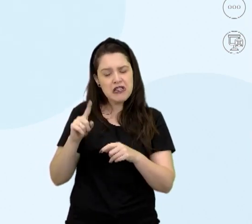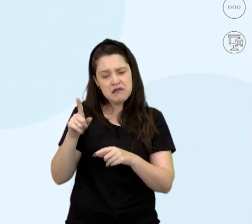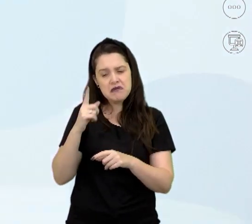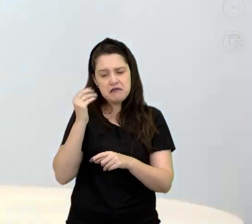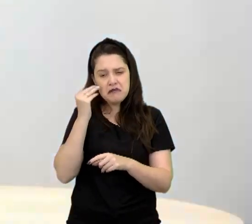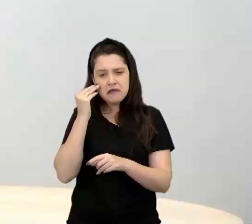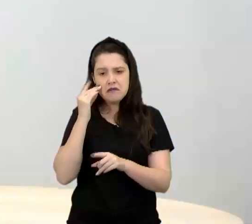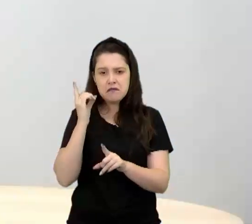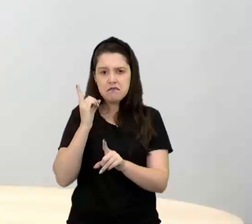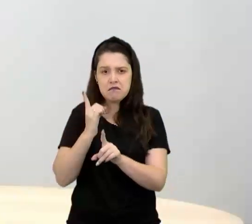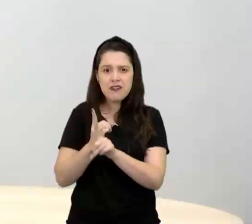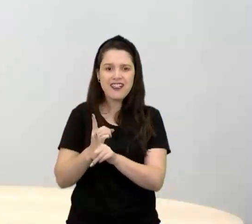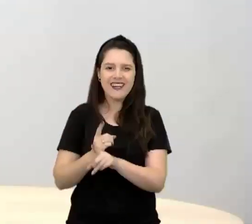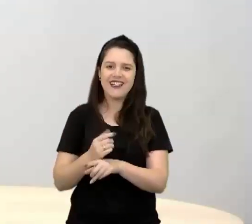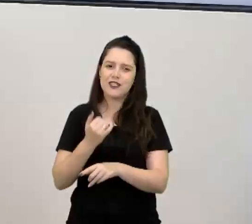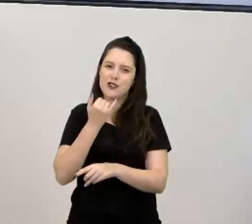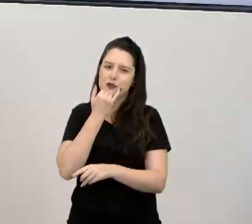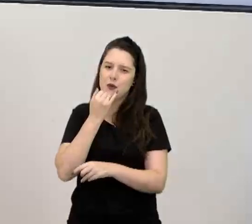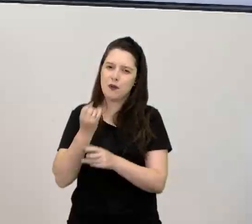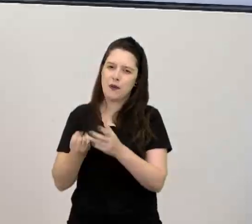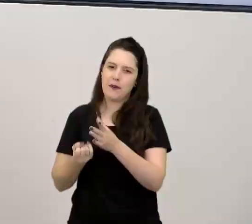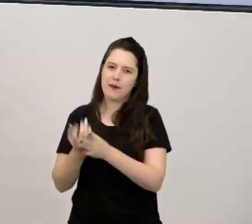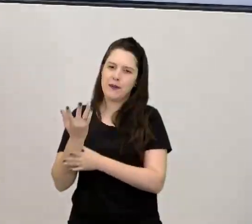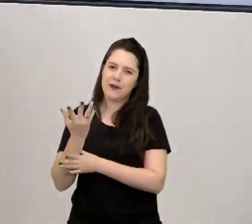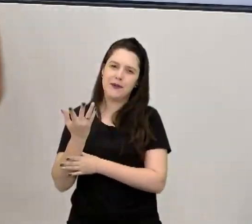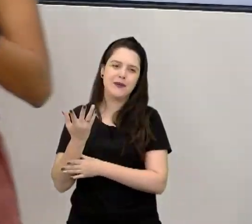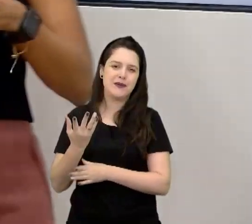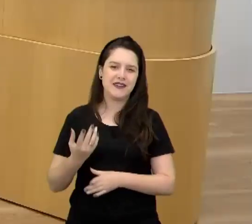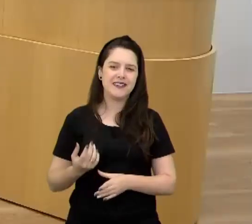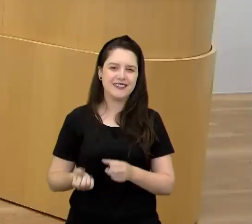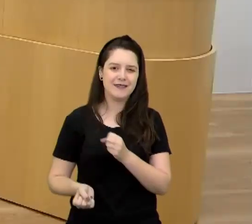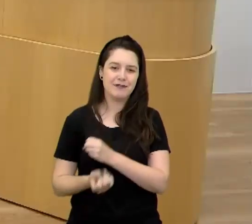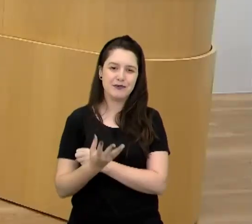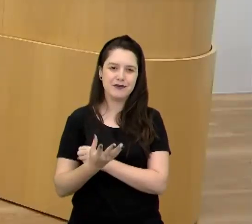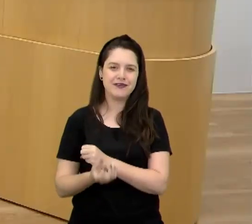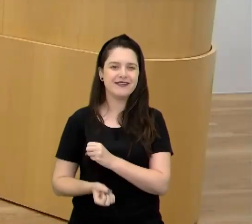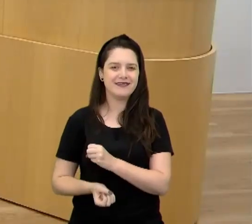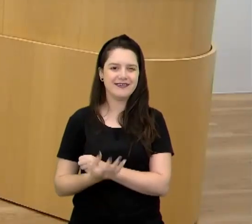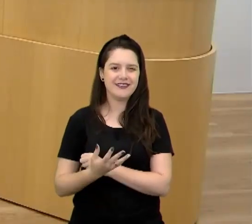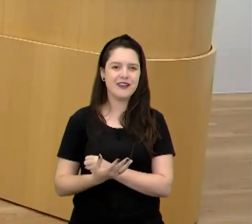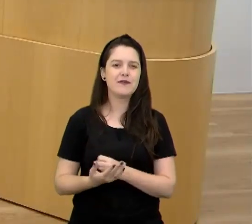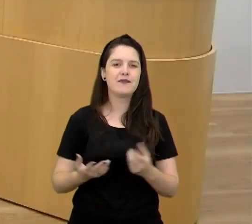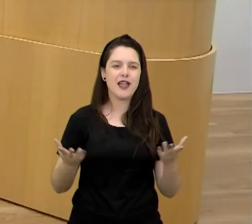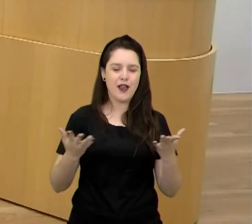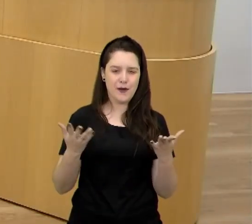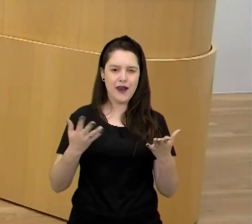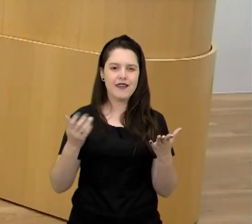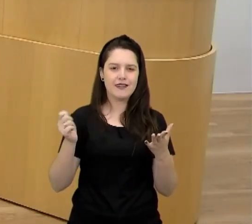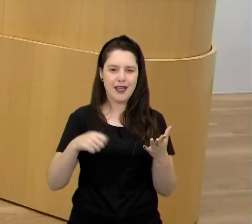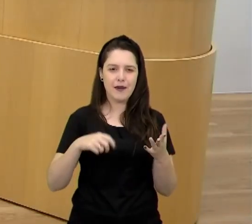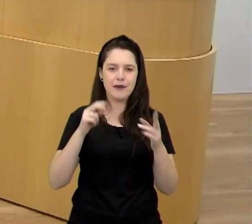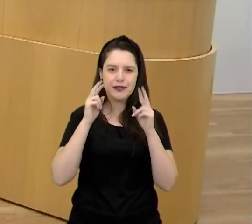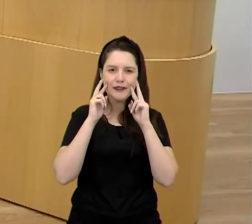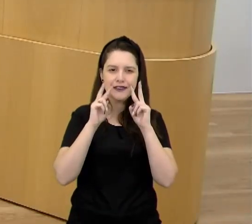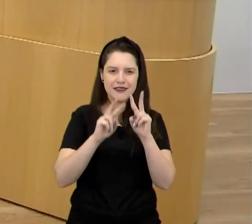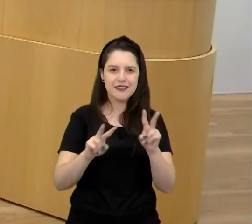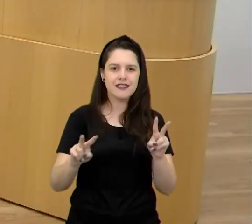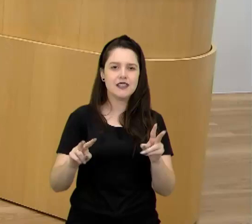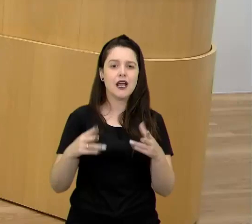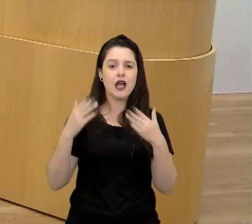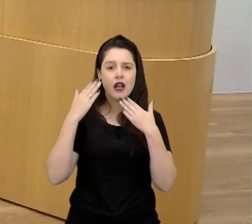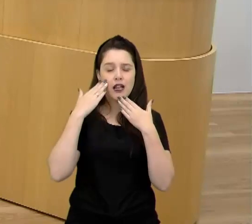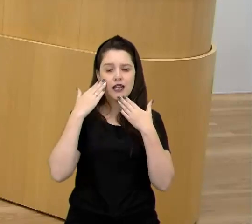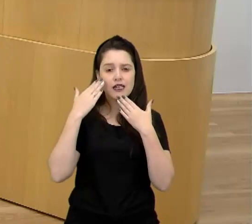pelo spoiler. Não, foi ótimo, muito bom. Eu ia fazer uma animação para isso, mas dá pra gente entender bem. Pessoal, eu quero agradecer